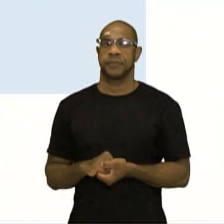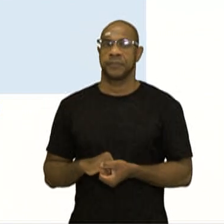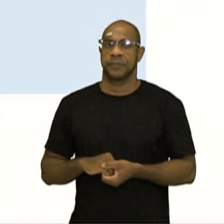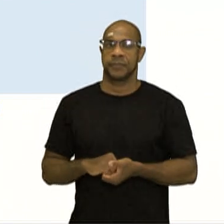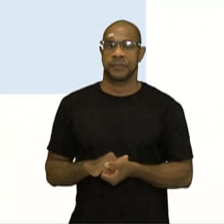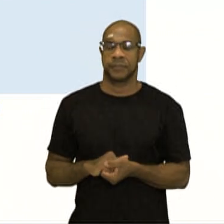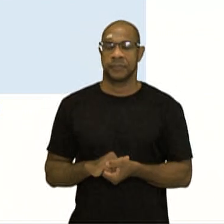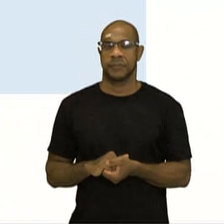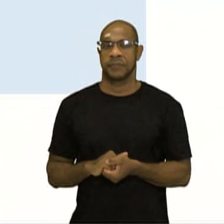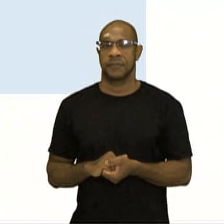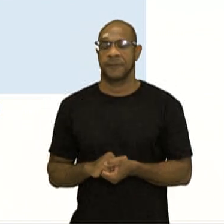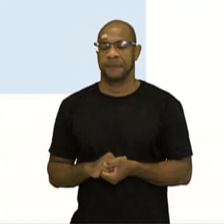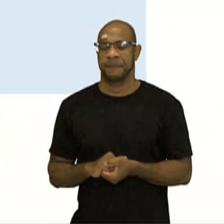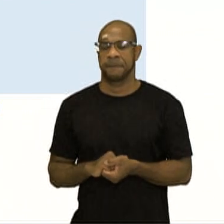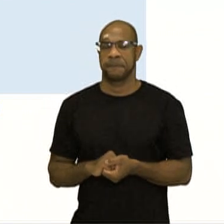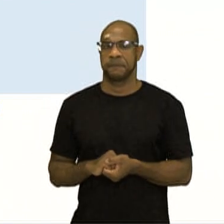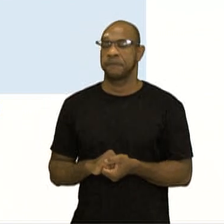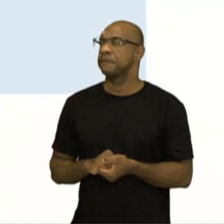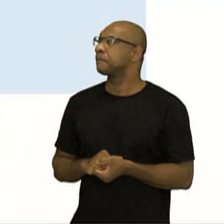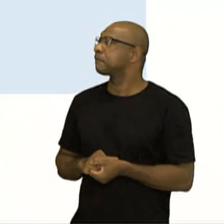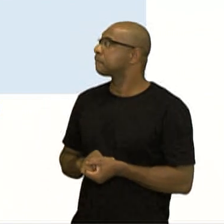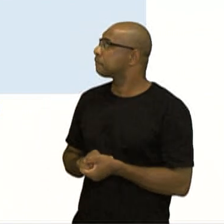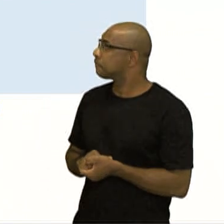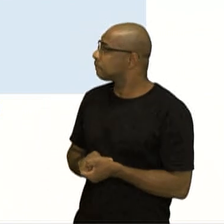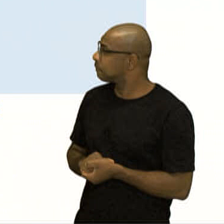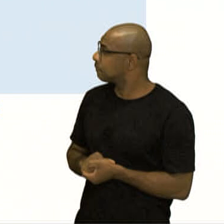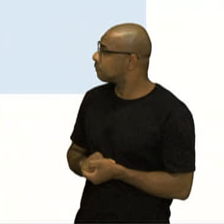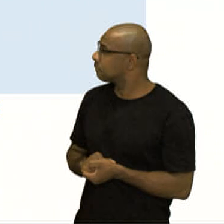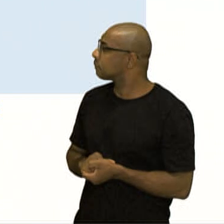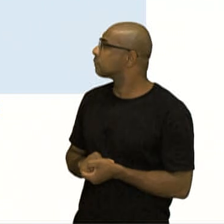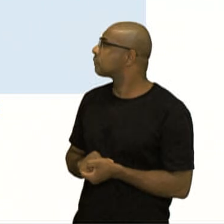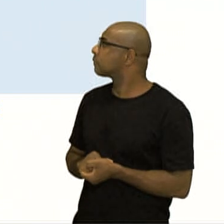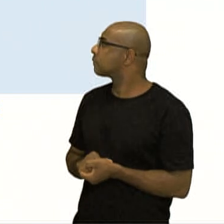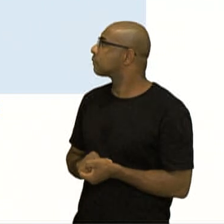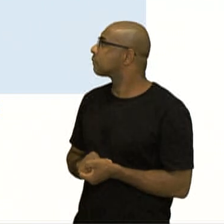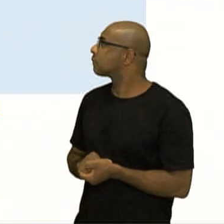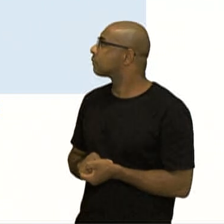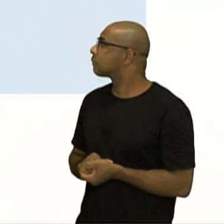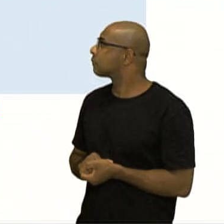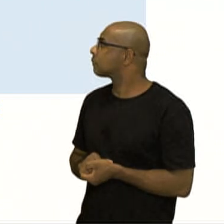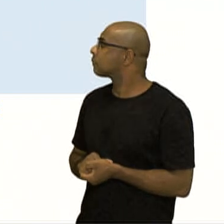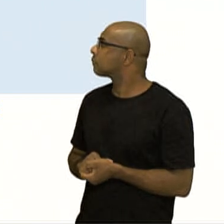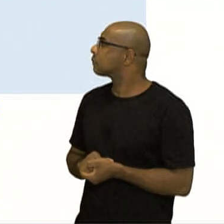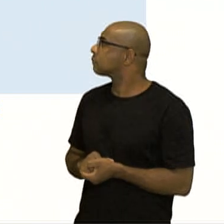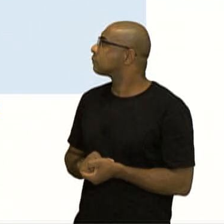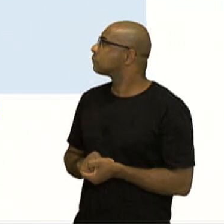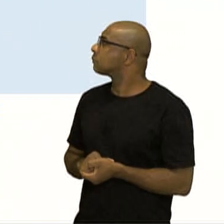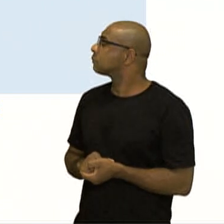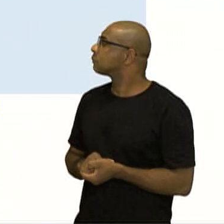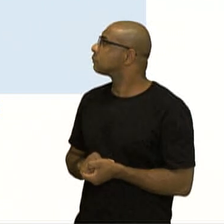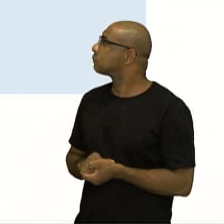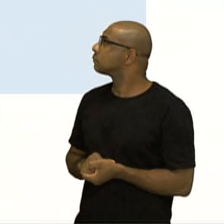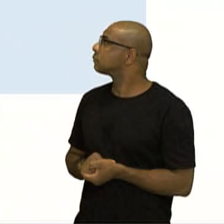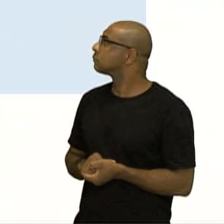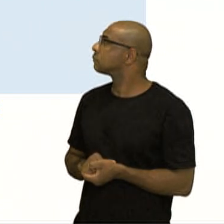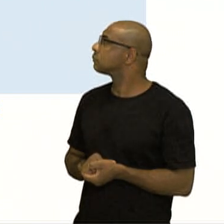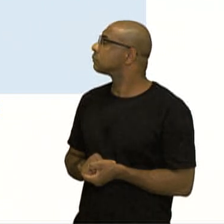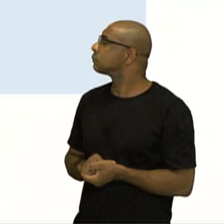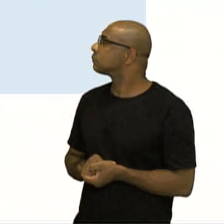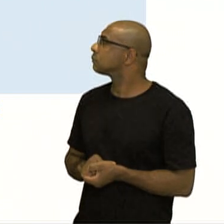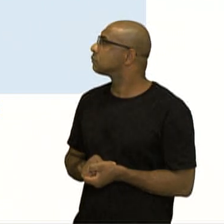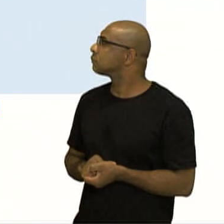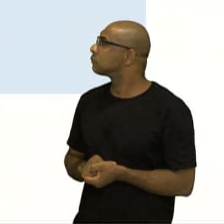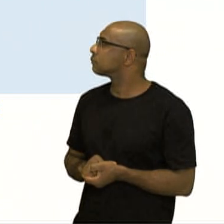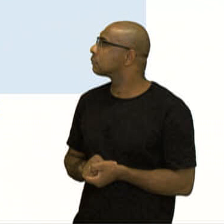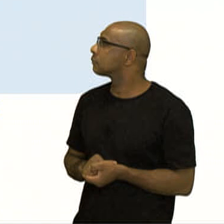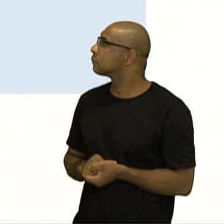of journalists and combating impunity for those who attack them are central elements within